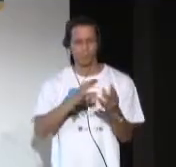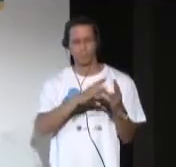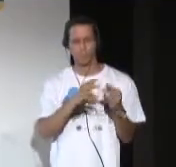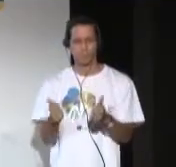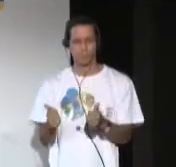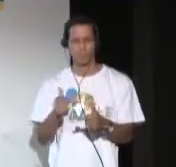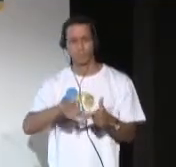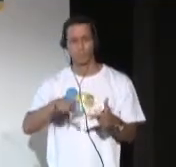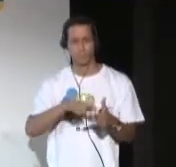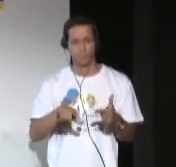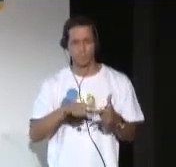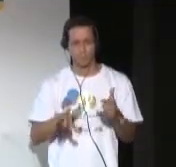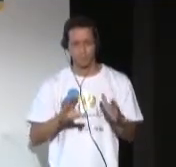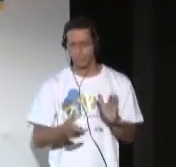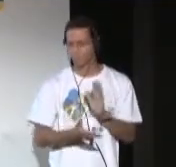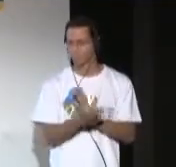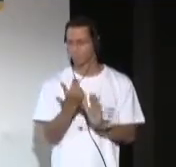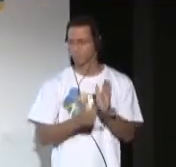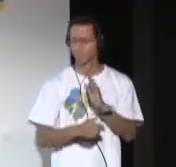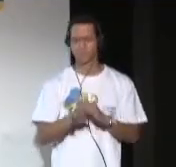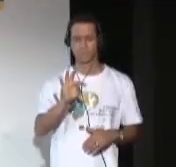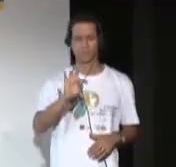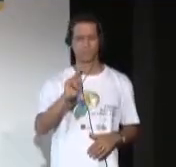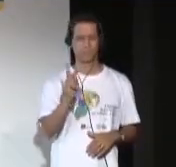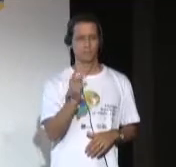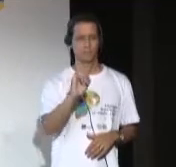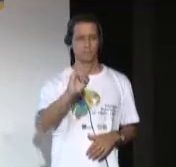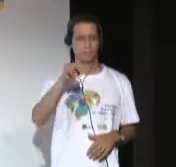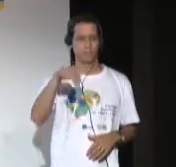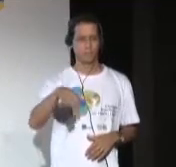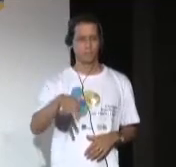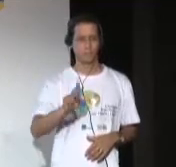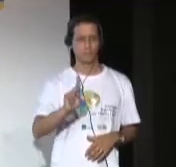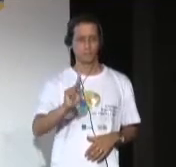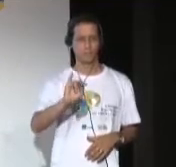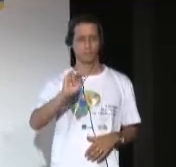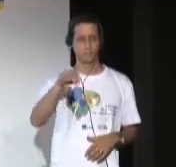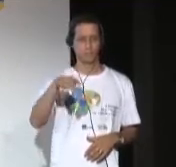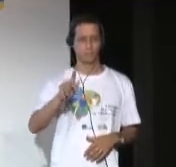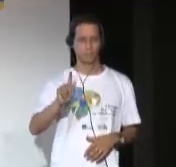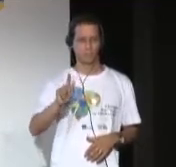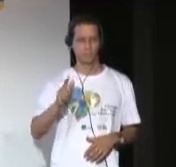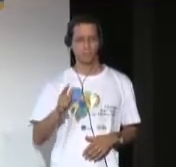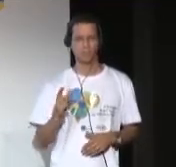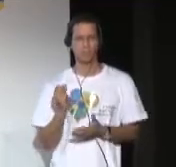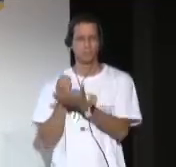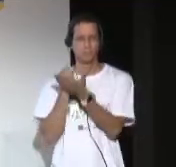com certeza, o design thinking, no contexto de aprendizagem, nos traz uma nova perspectiva.